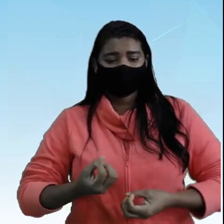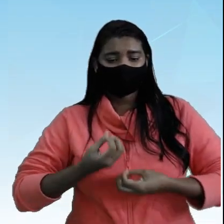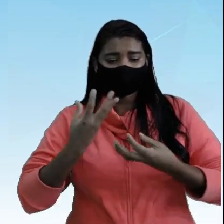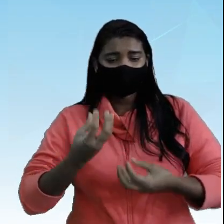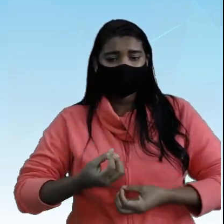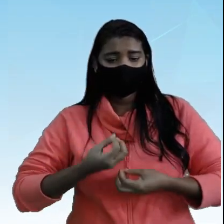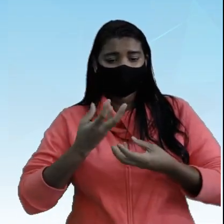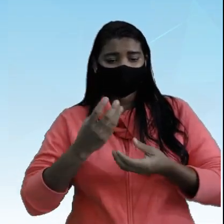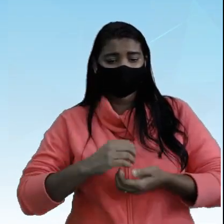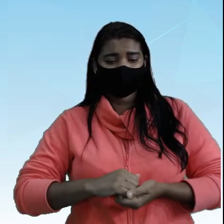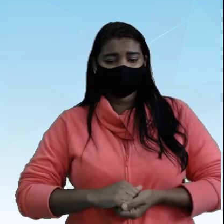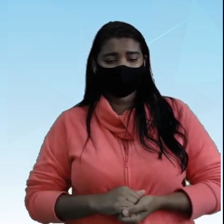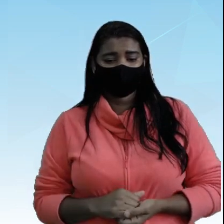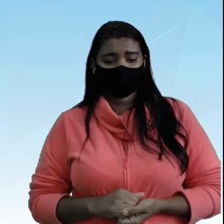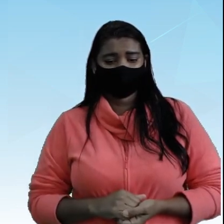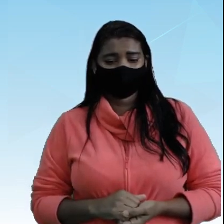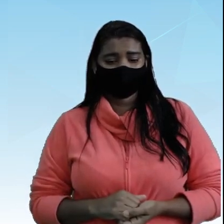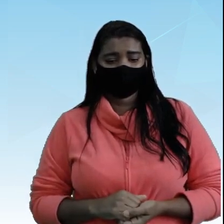lembrando aí, Ronaldo, é a